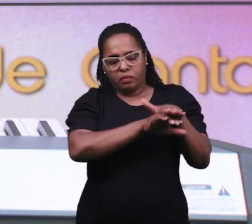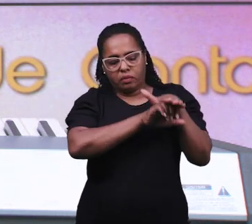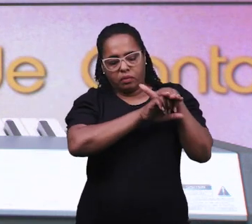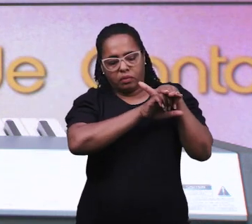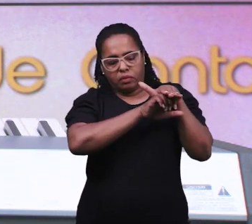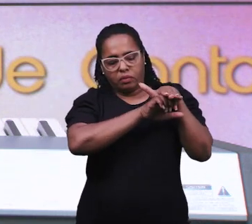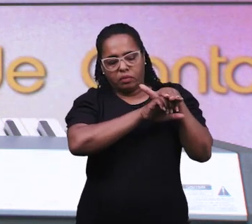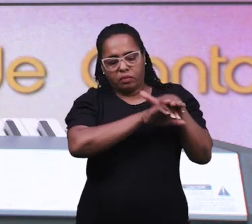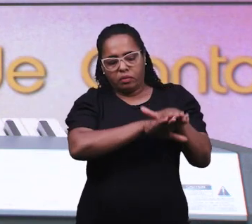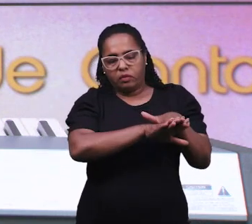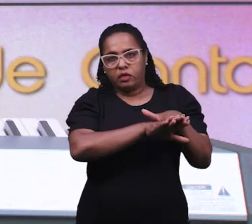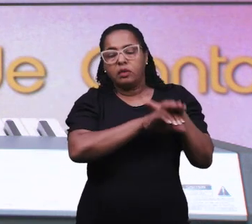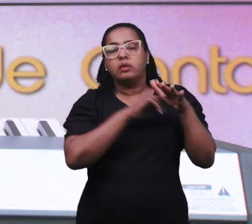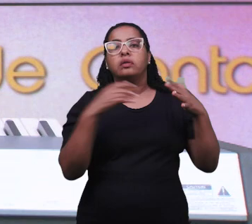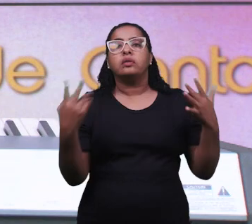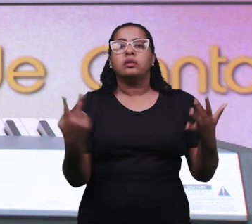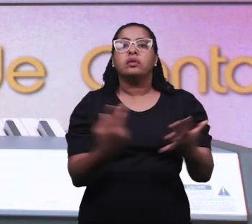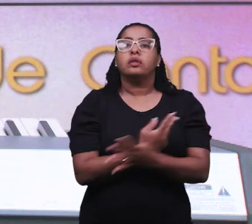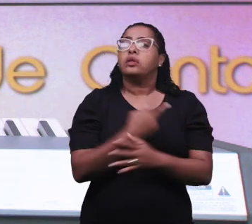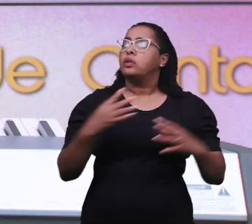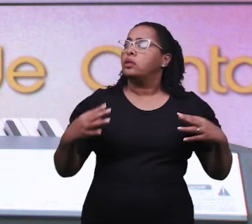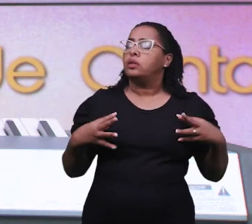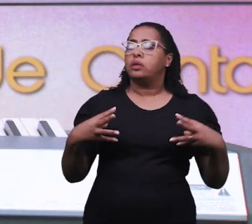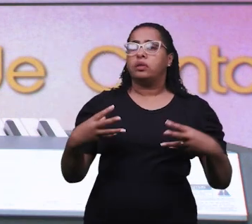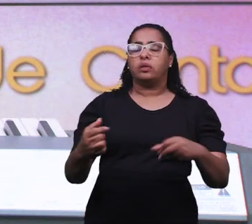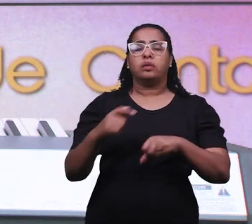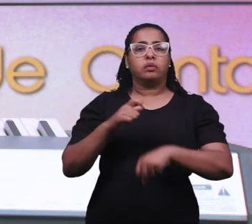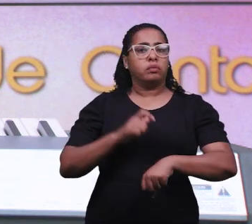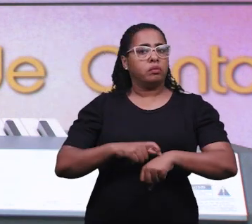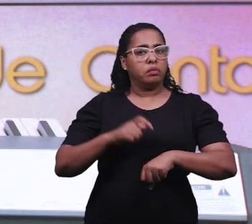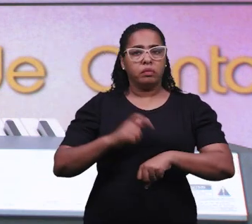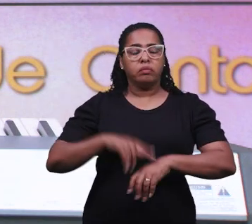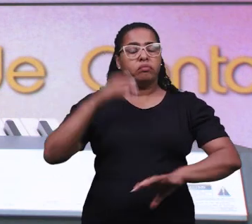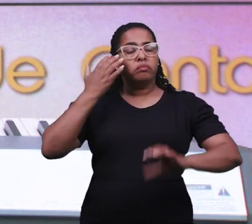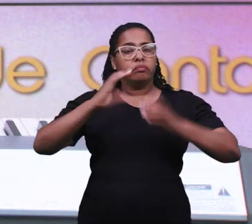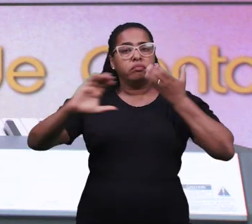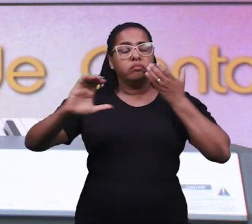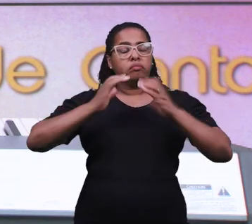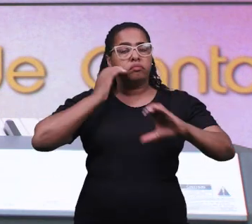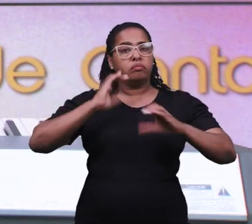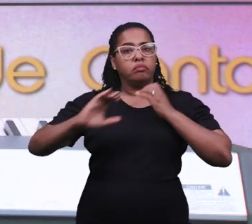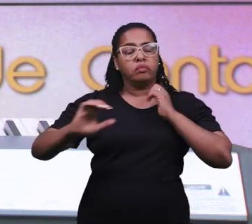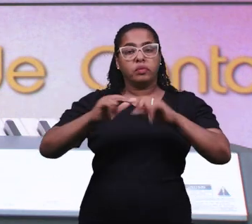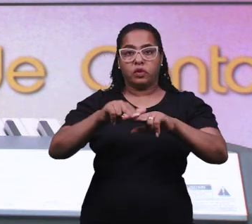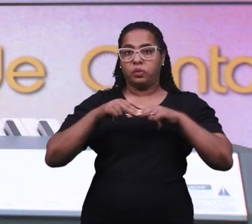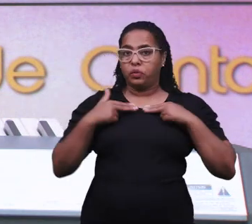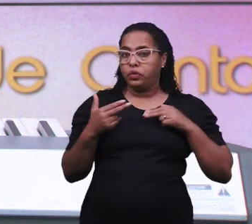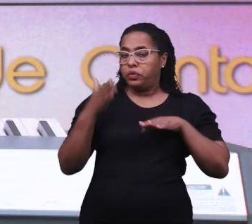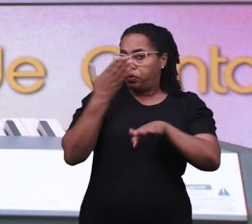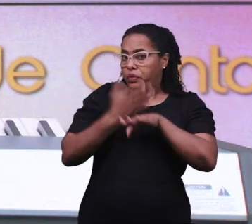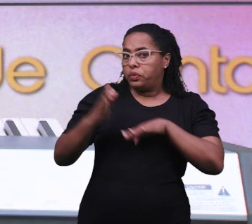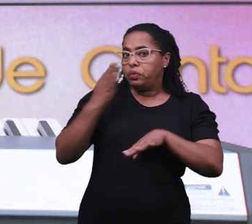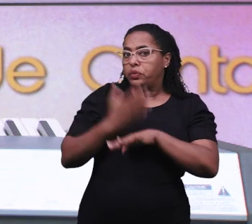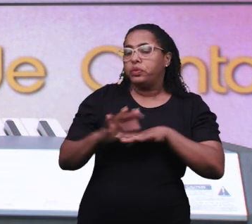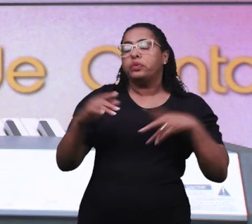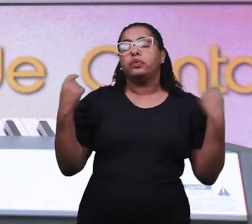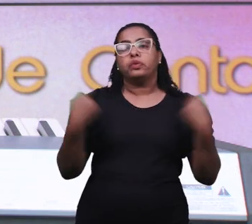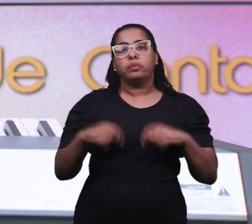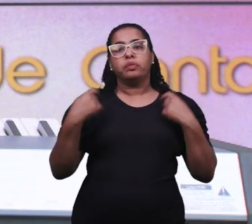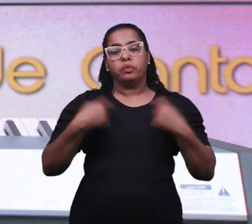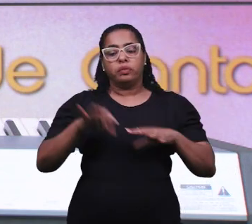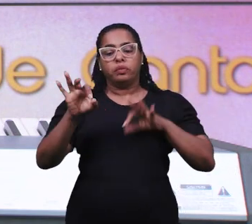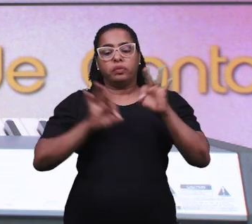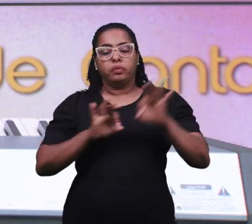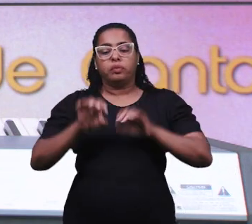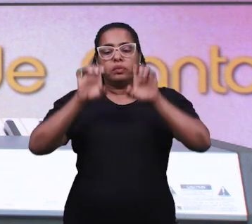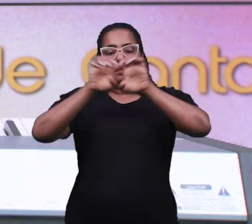descida, subida, acontece o tempo inteiro enquanto nós estamos cantando. Por isso, no treino, eu preciso preparar